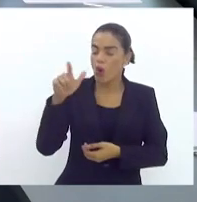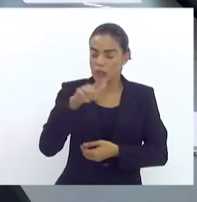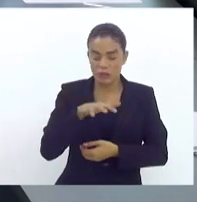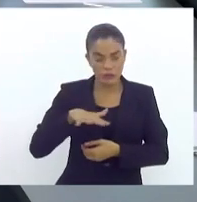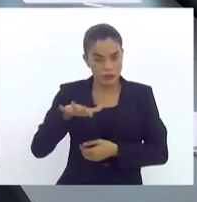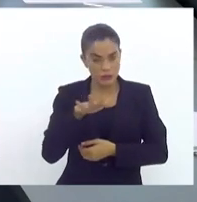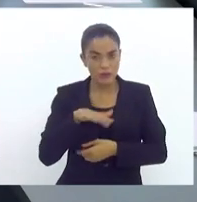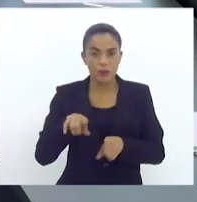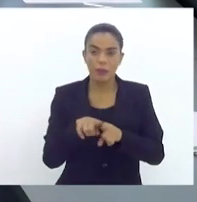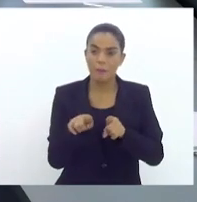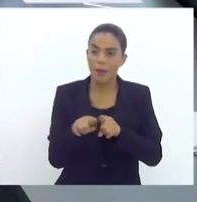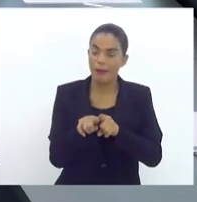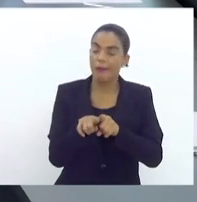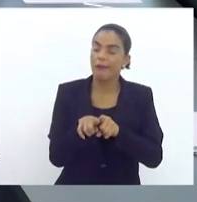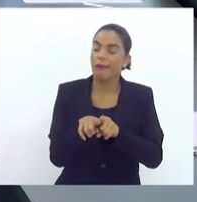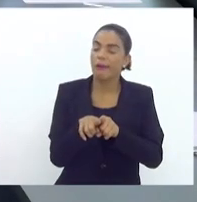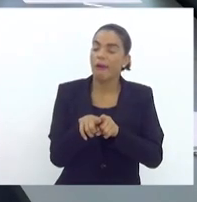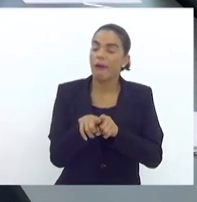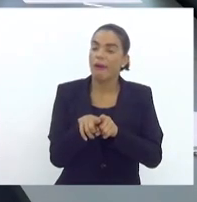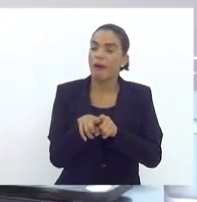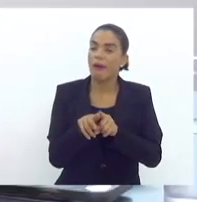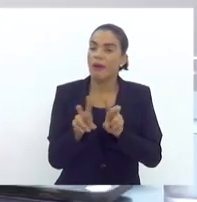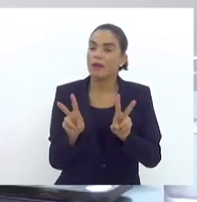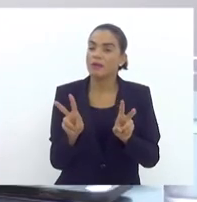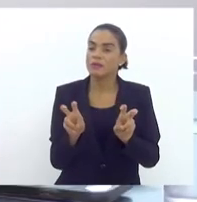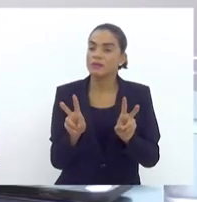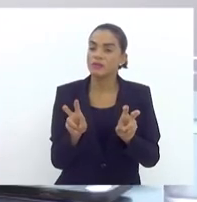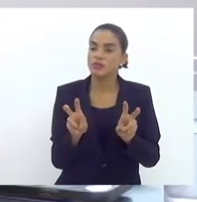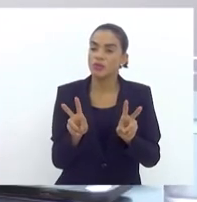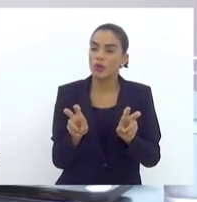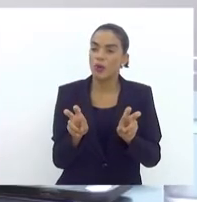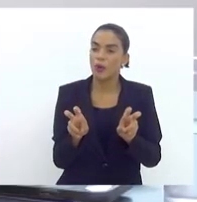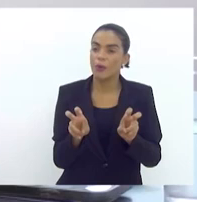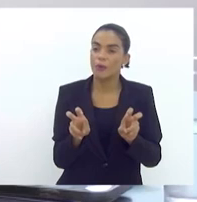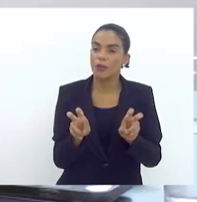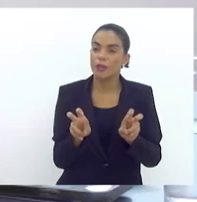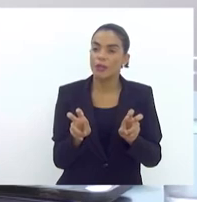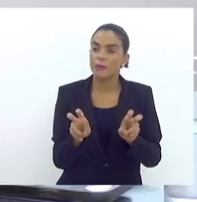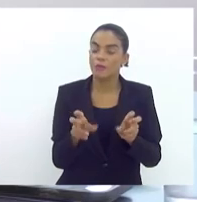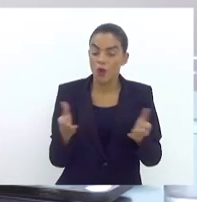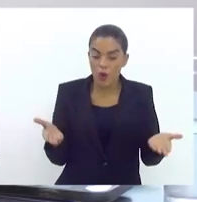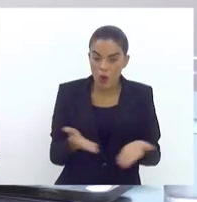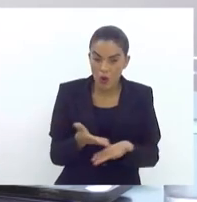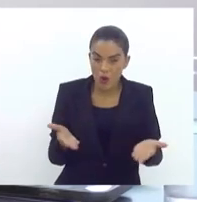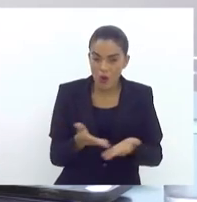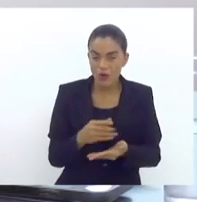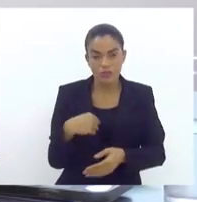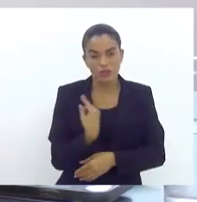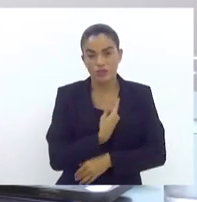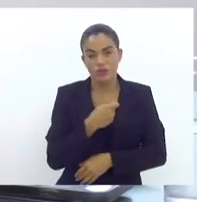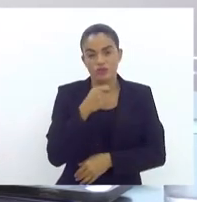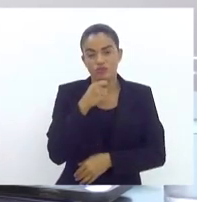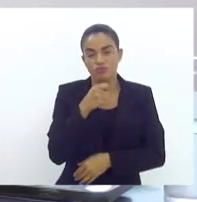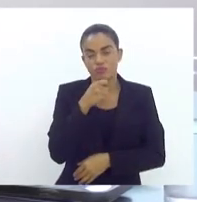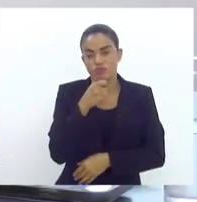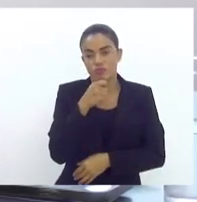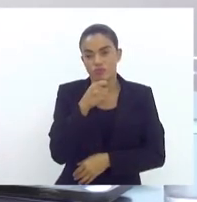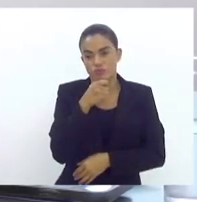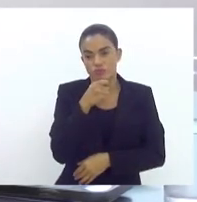colocou aqui eu não quero me alongar sobre a questão do de que hoje a gente não tem